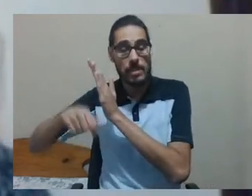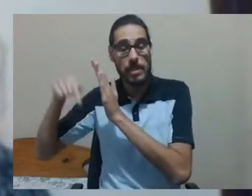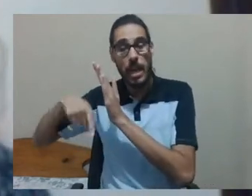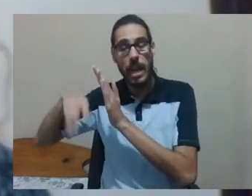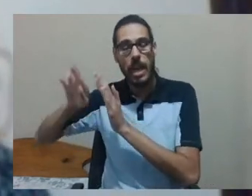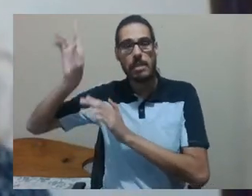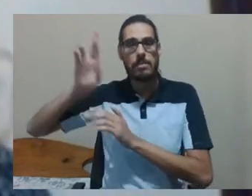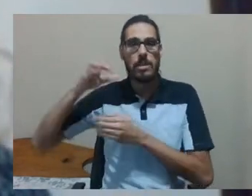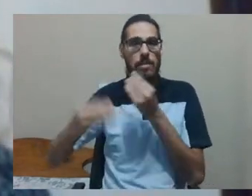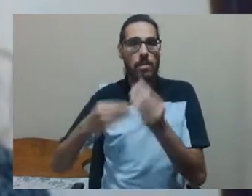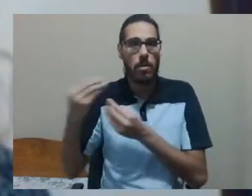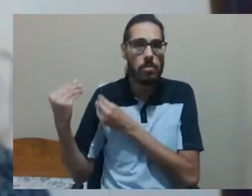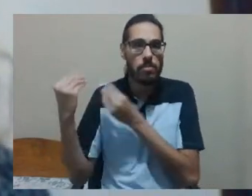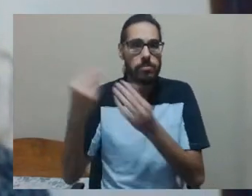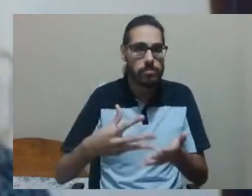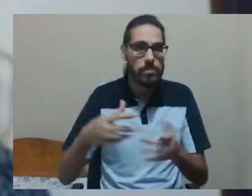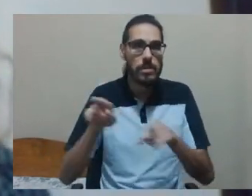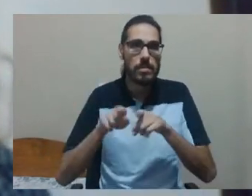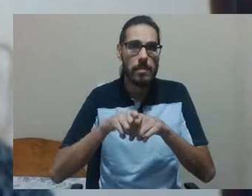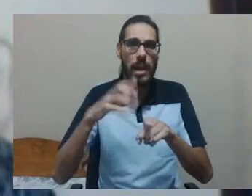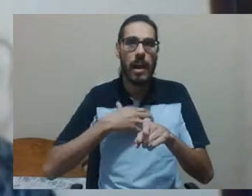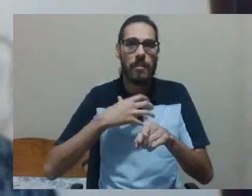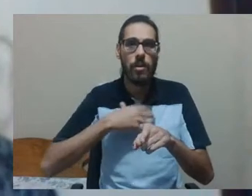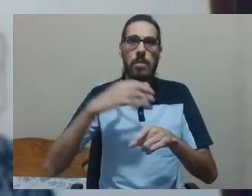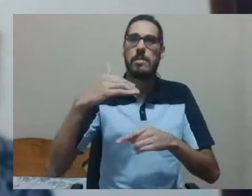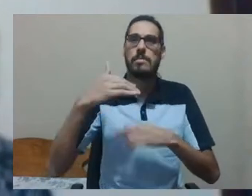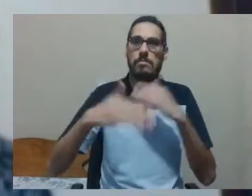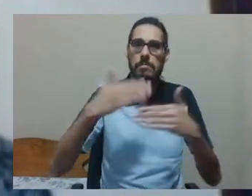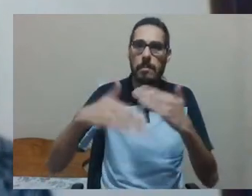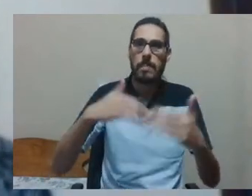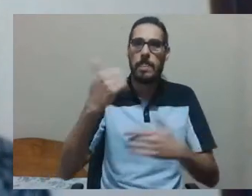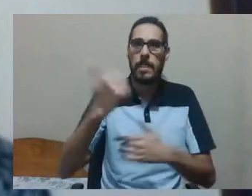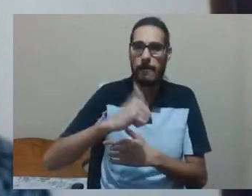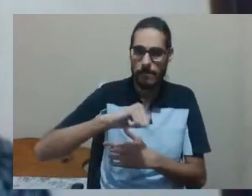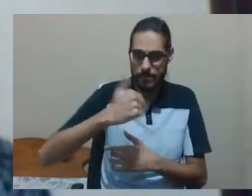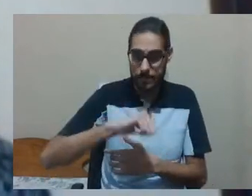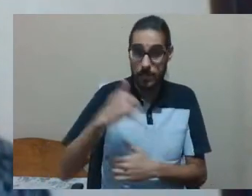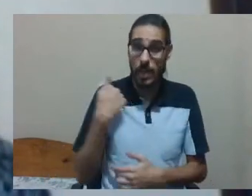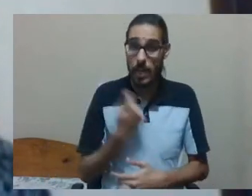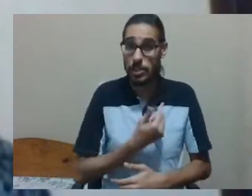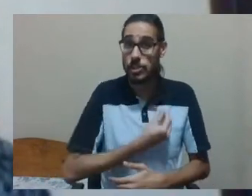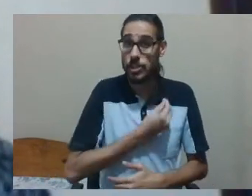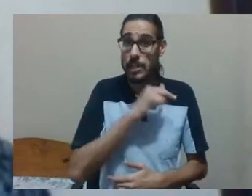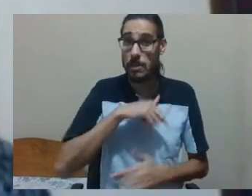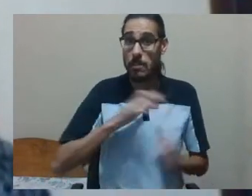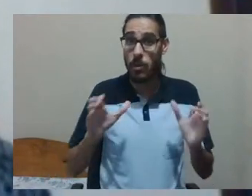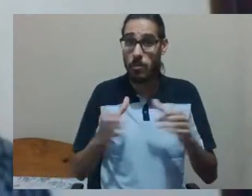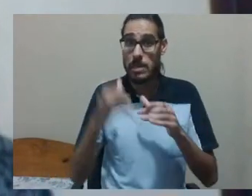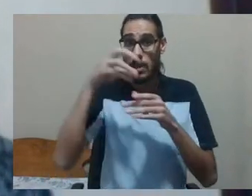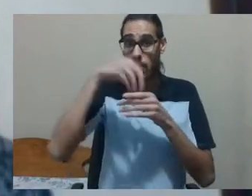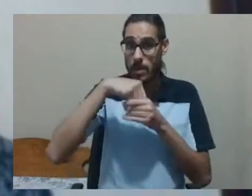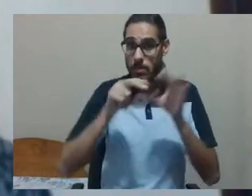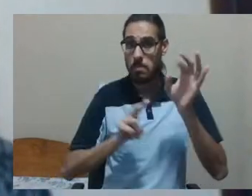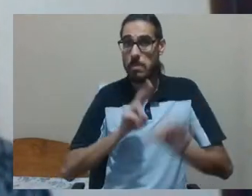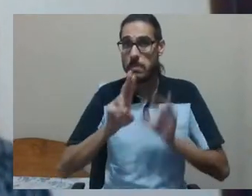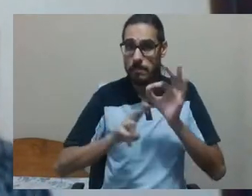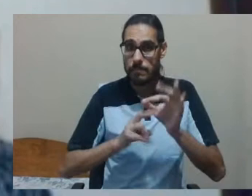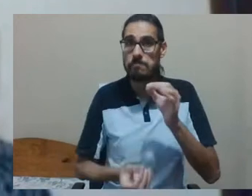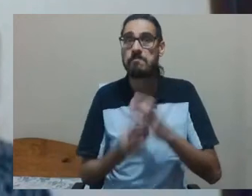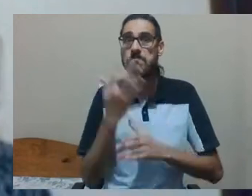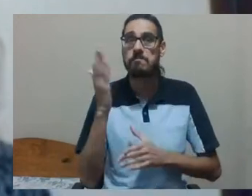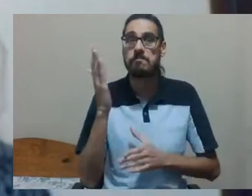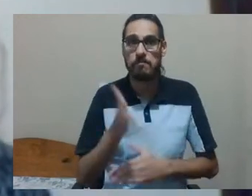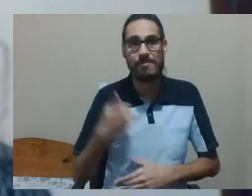de processos de avaliação institucional. Nós temos essa comissão criada dentro da UFSCar, agradecemos a